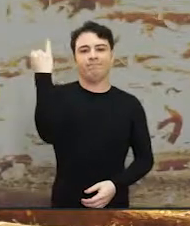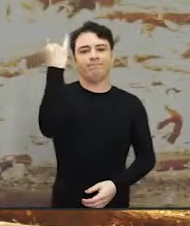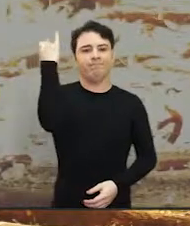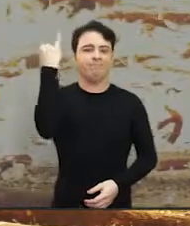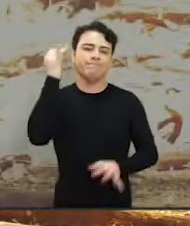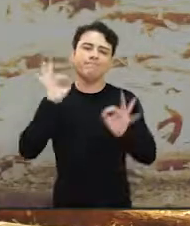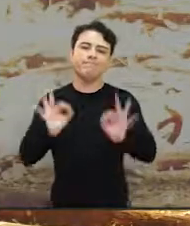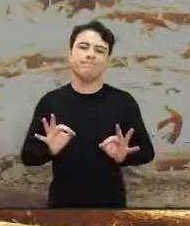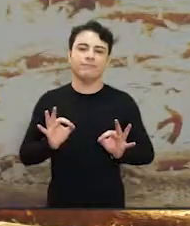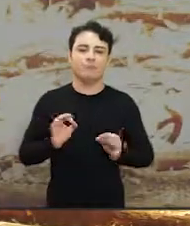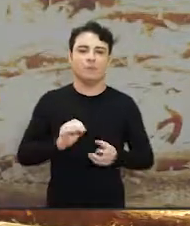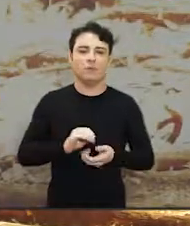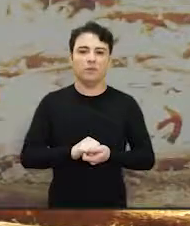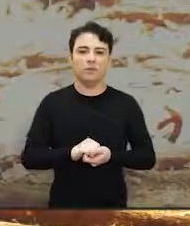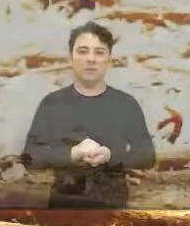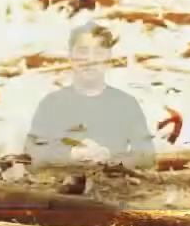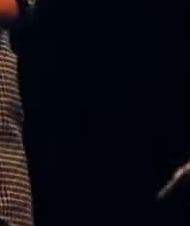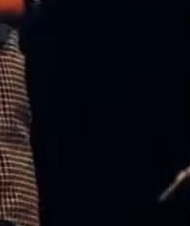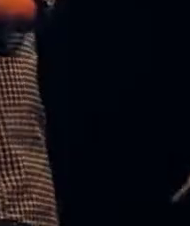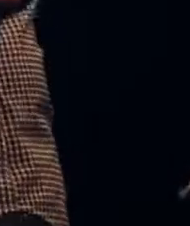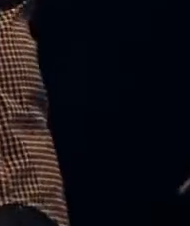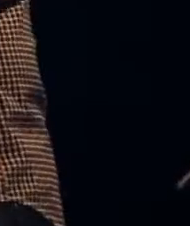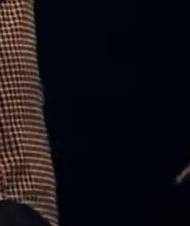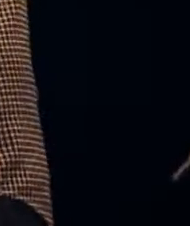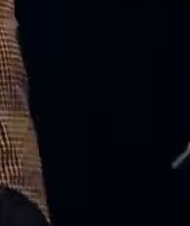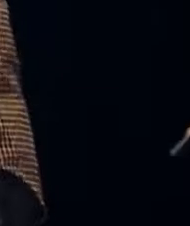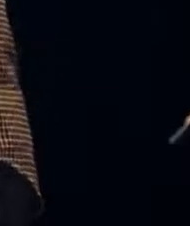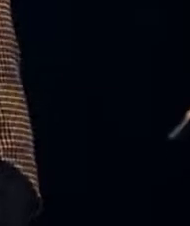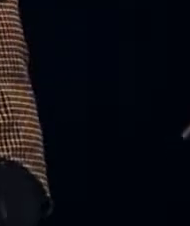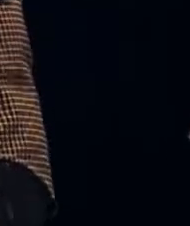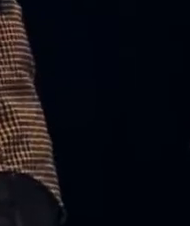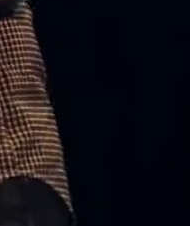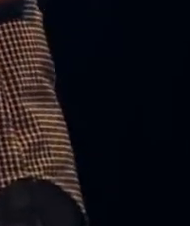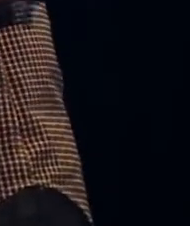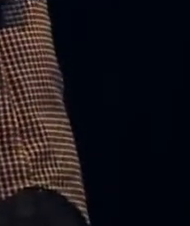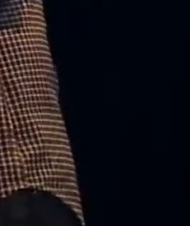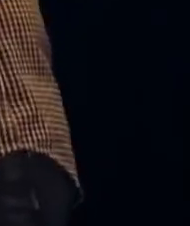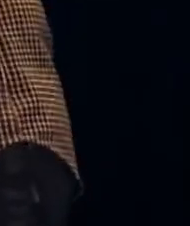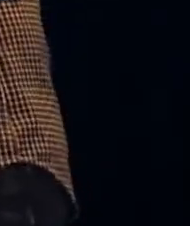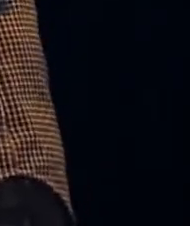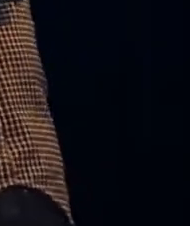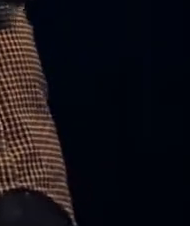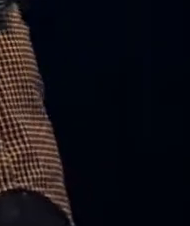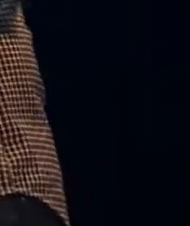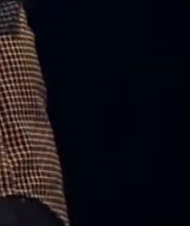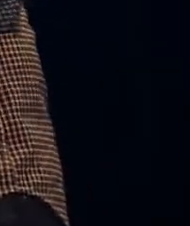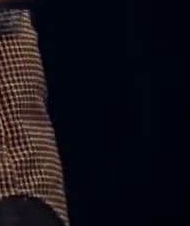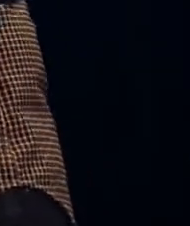essencial para a formação da pessoa.